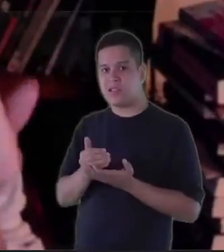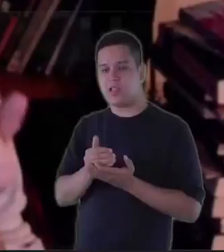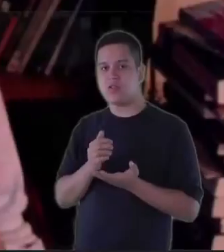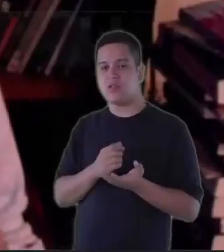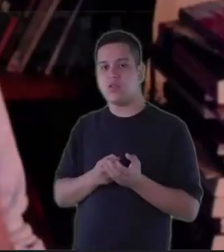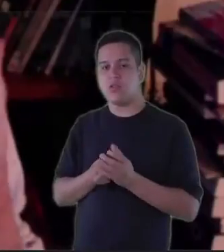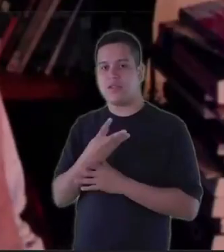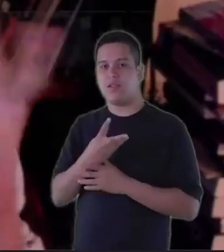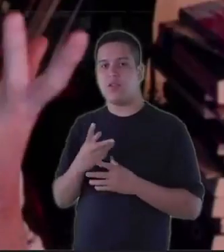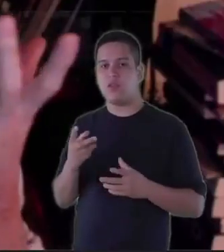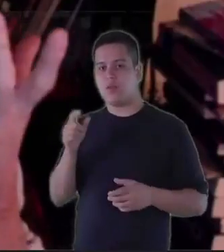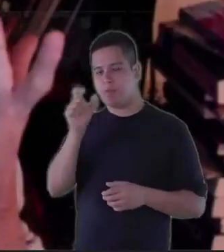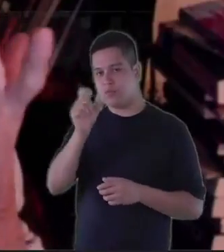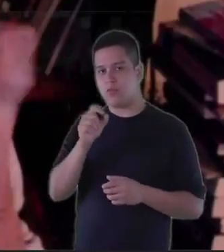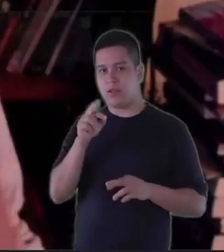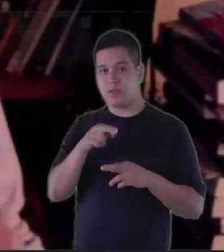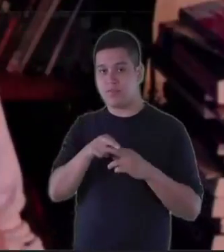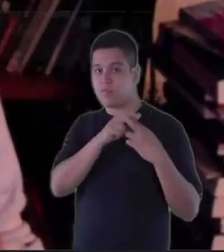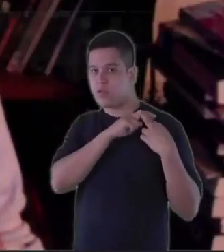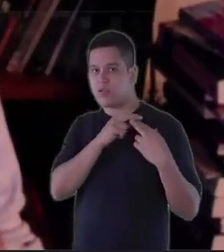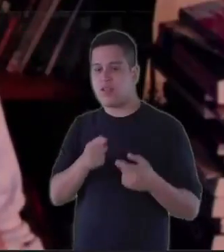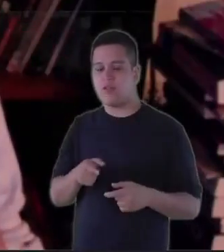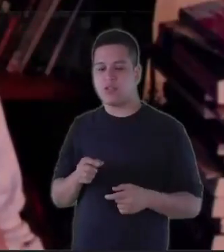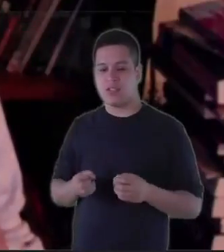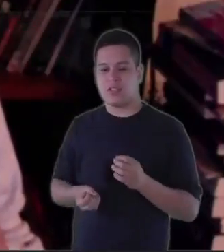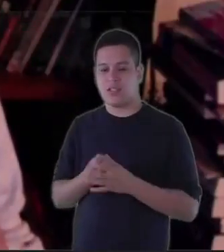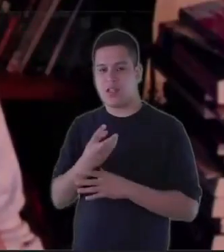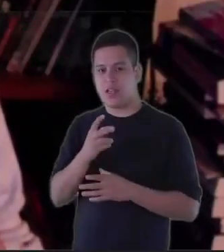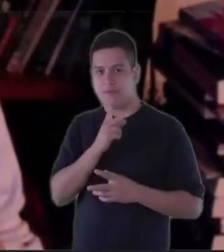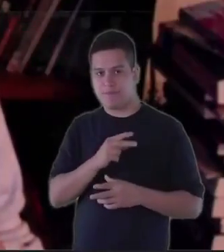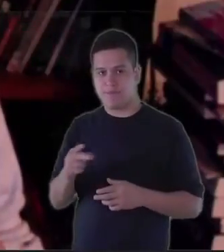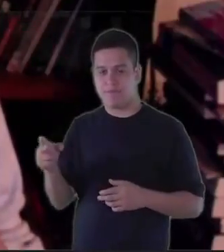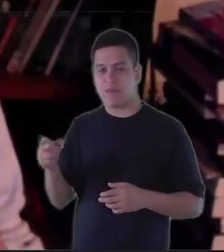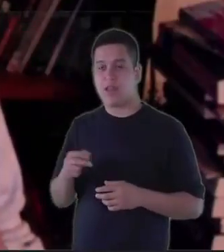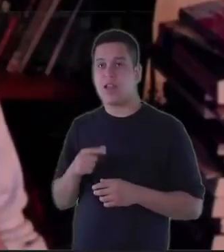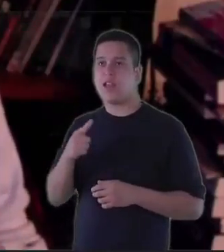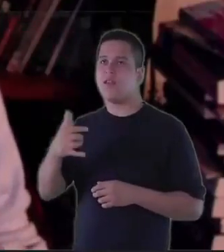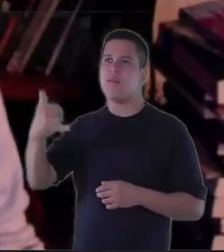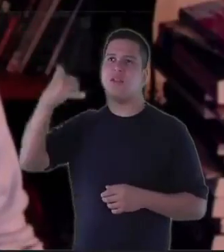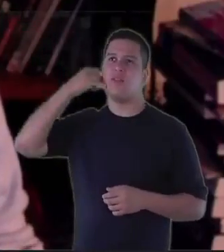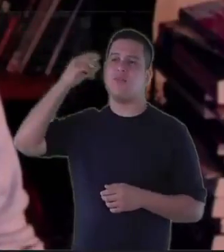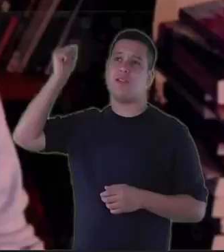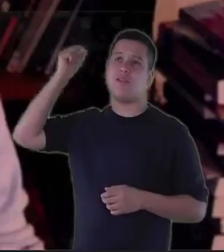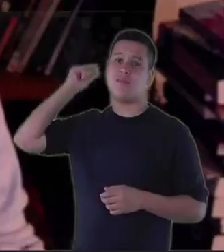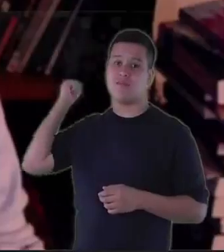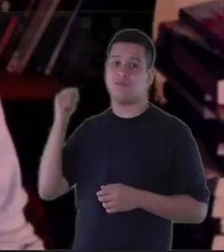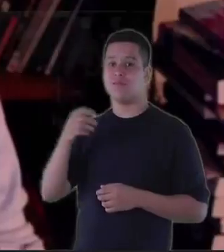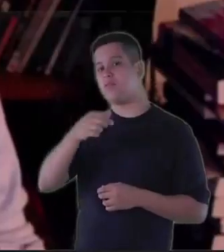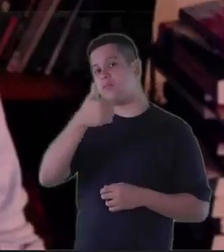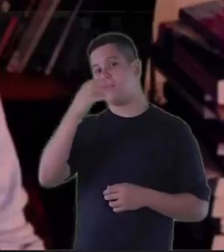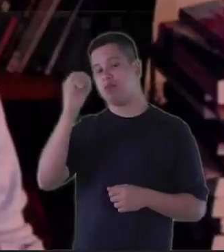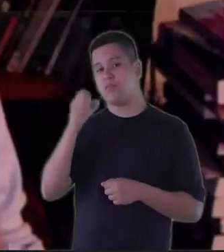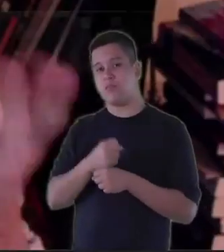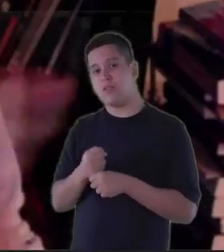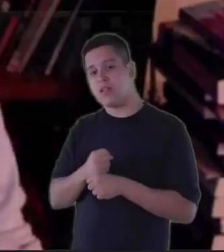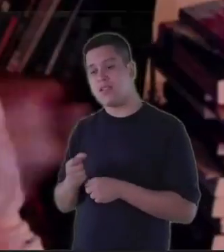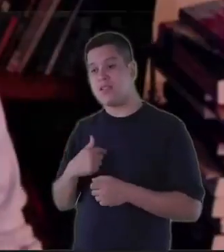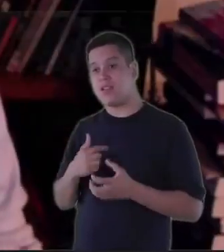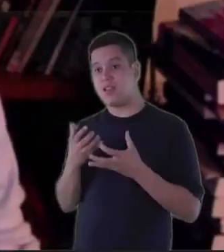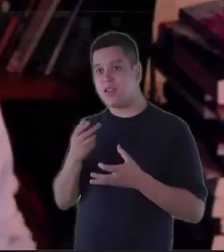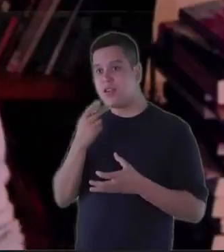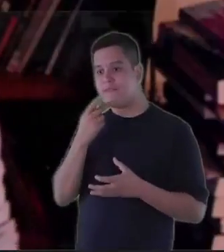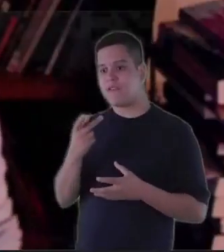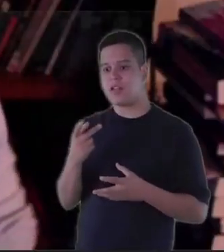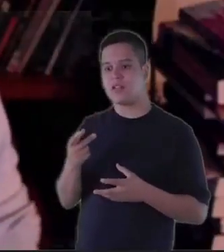sucesso, há mais de 10 anos atrás, né, ele me ligou que estava com um projeto de fazer um filme sobre a história do Pedro Dom, esse